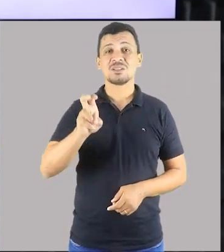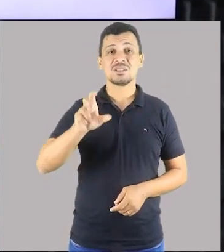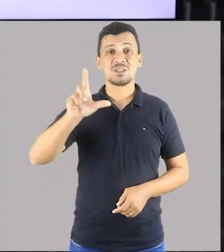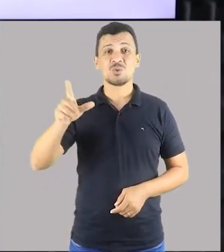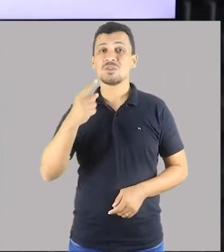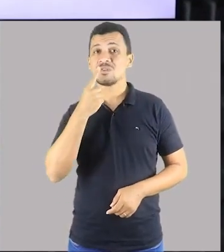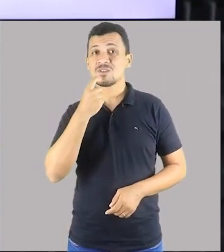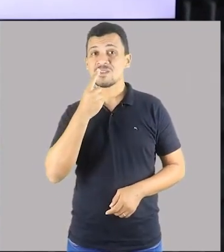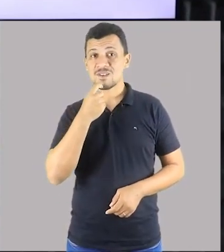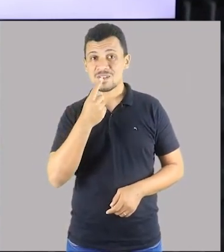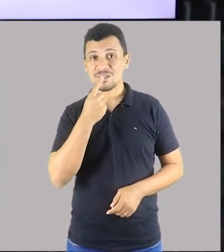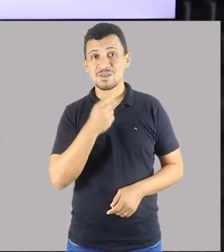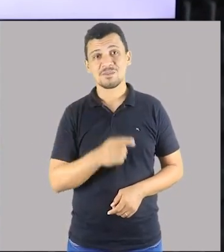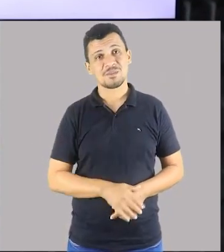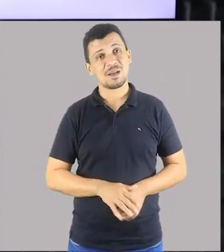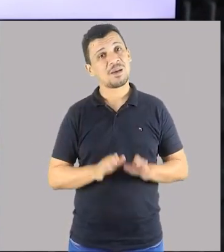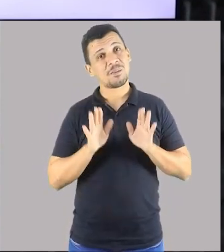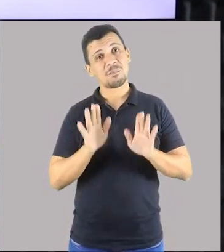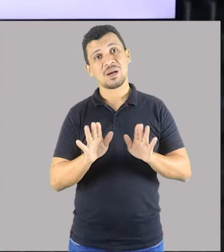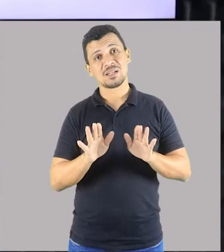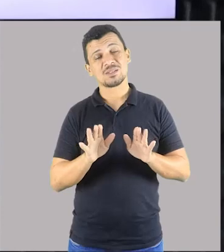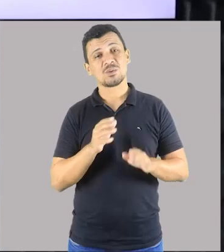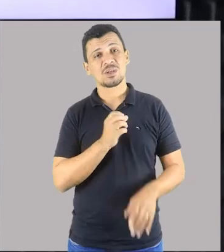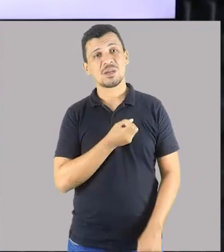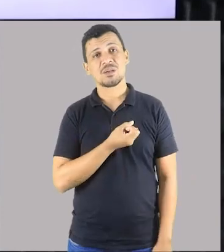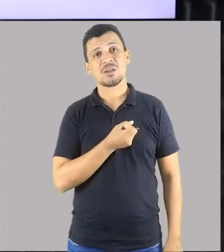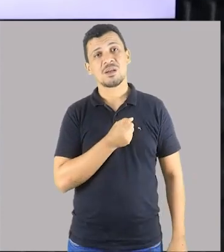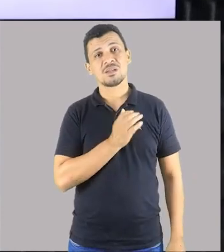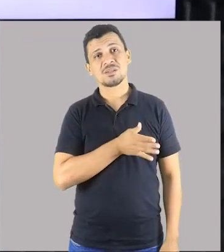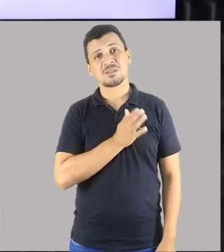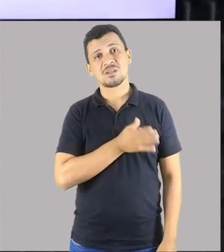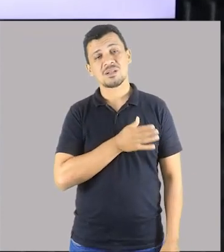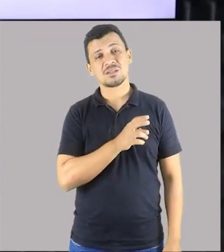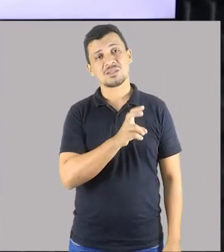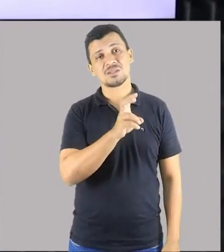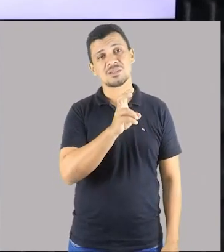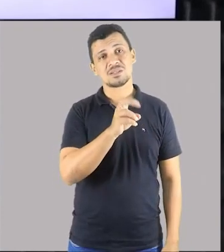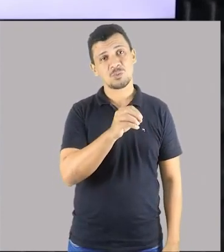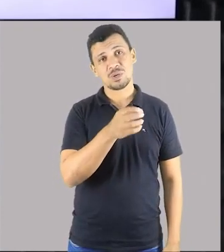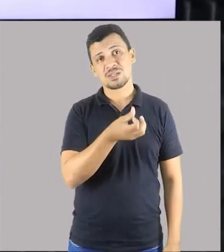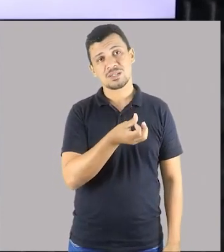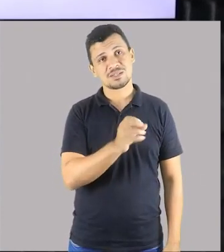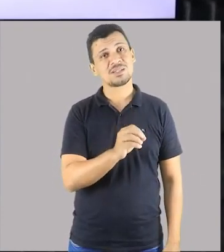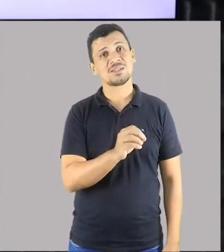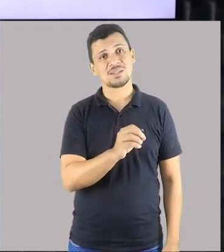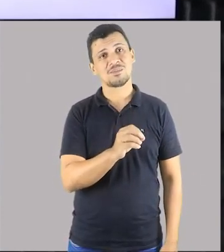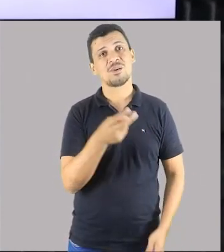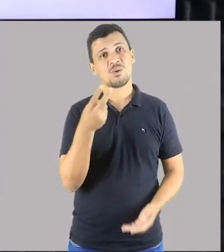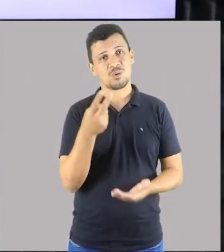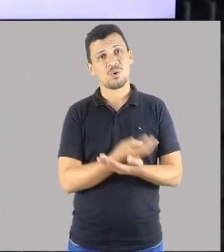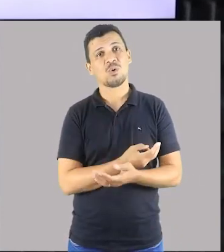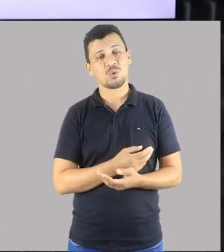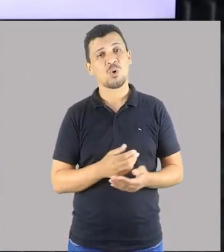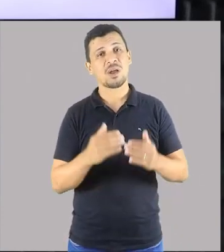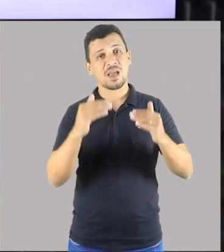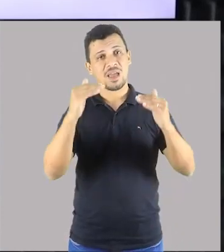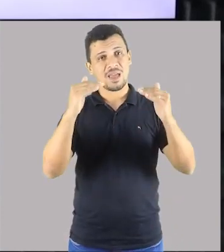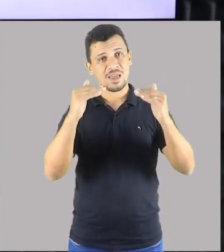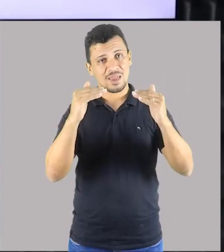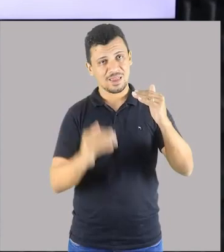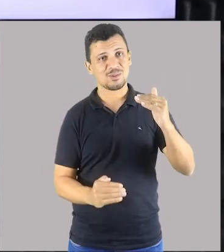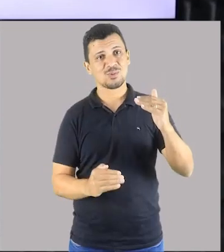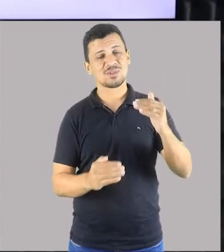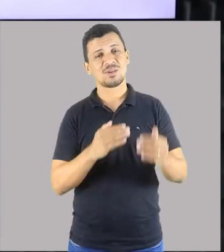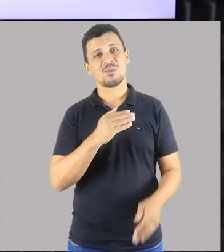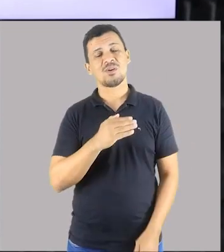de sangue por minuto, porém precisando bater apenas 50 ou 60 vezes. Aí ocorre a redução da frequência